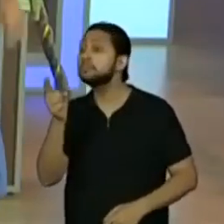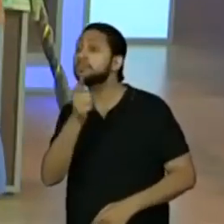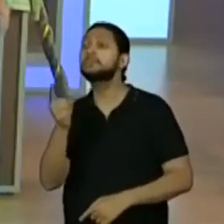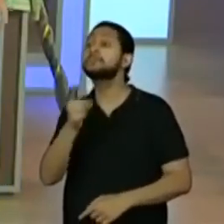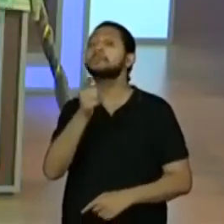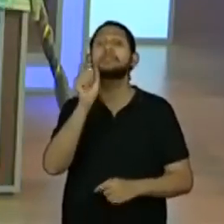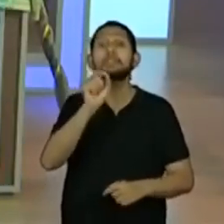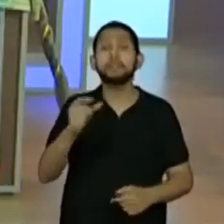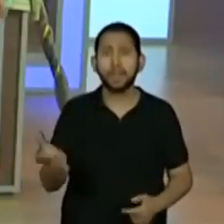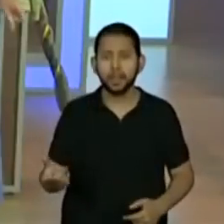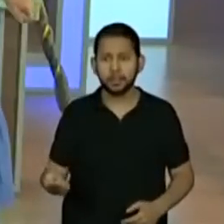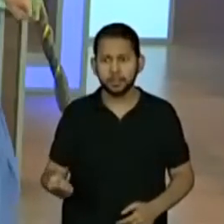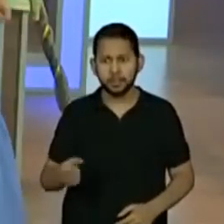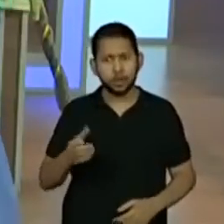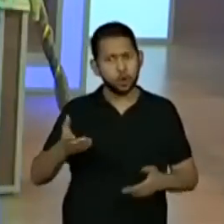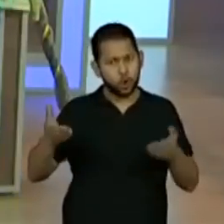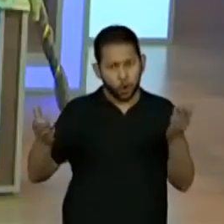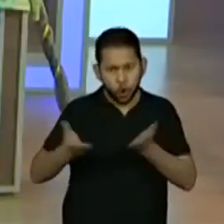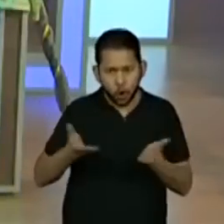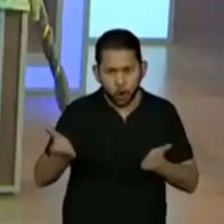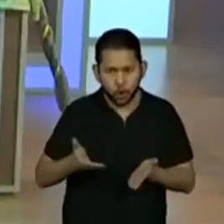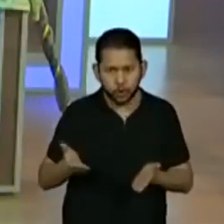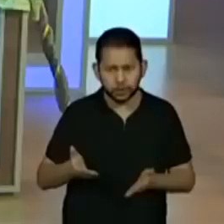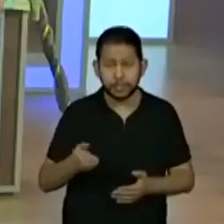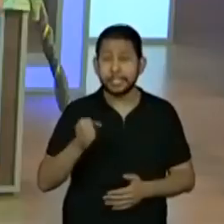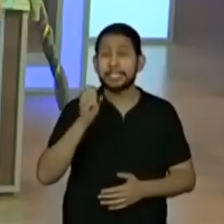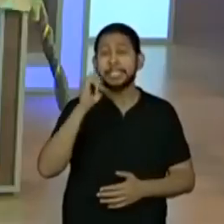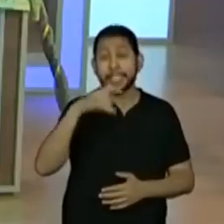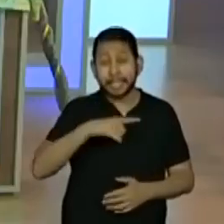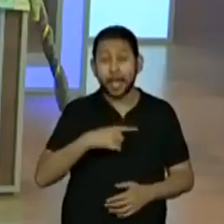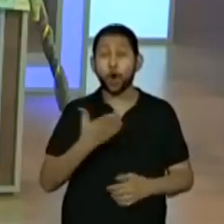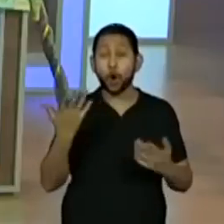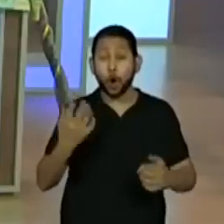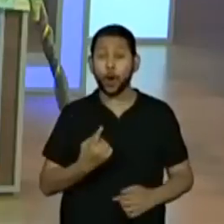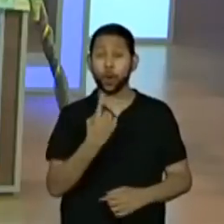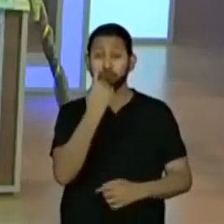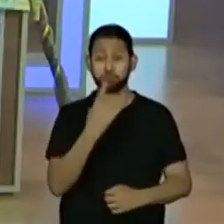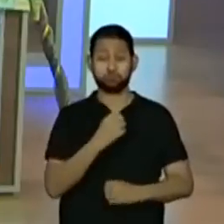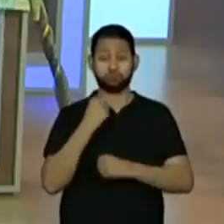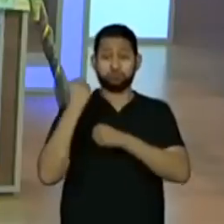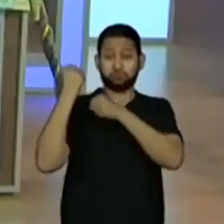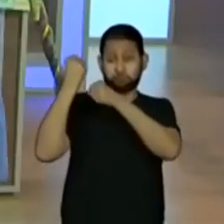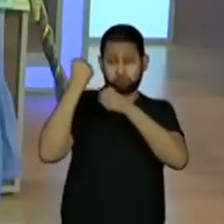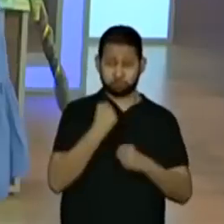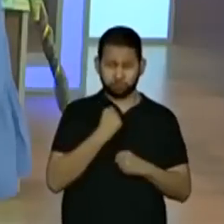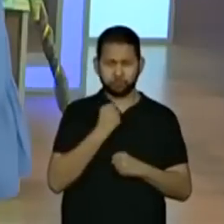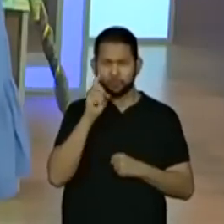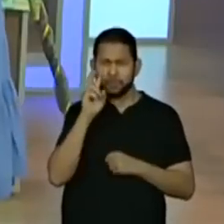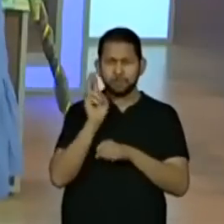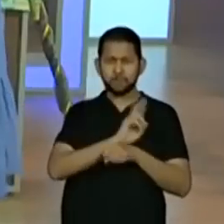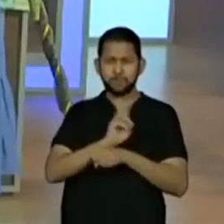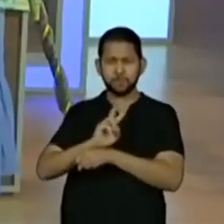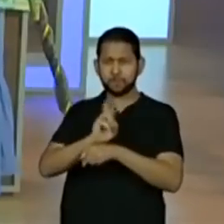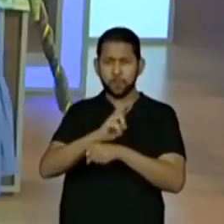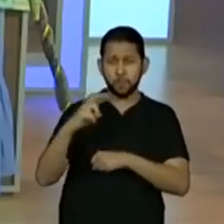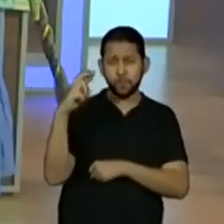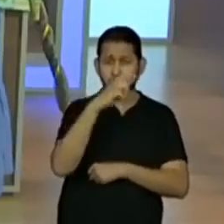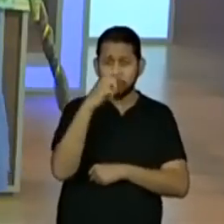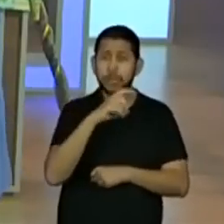maçã. Pois a partir de hoje, sempre vai ter um guarda vigiando para ver quem está roubando as